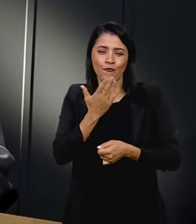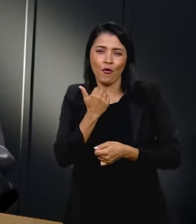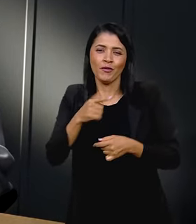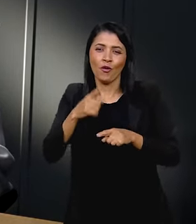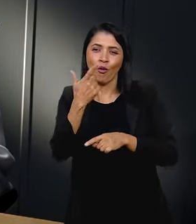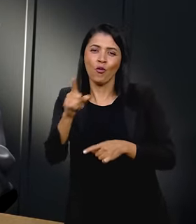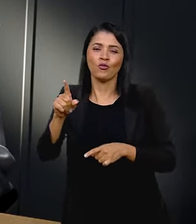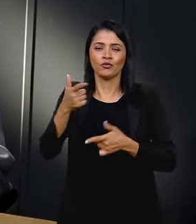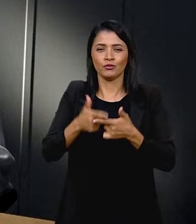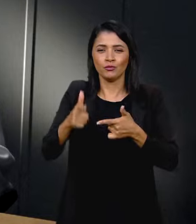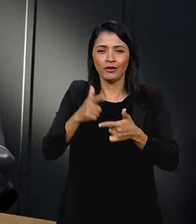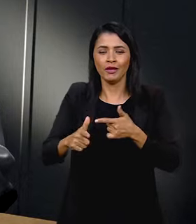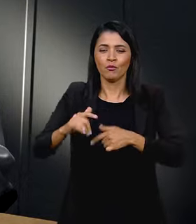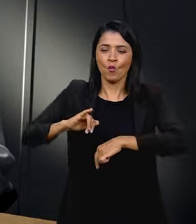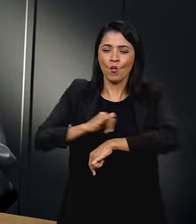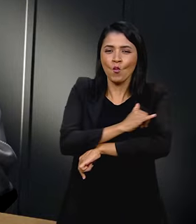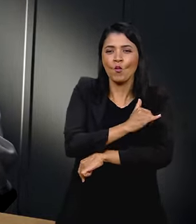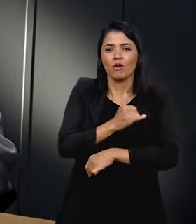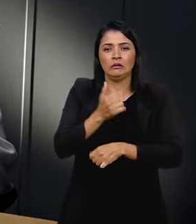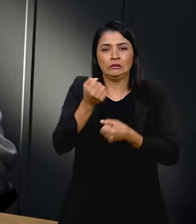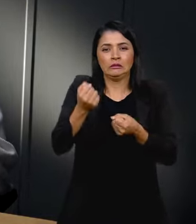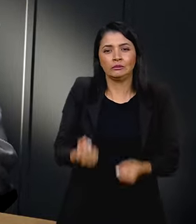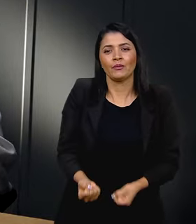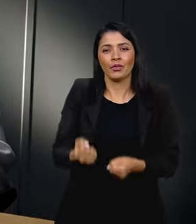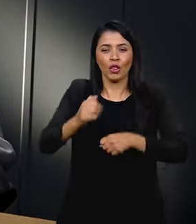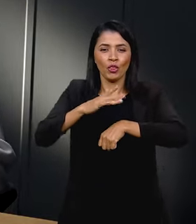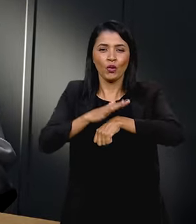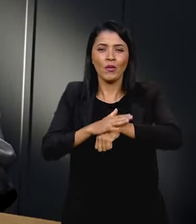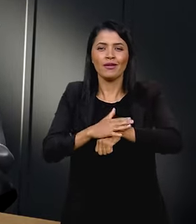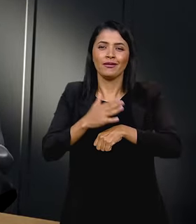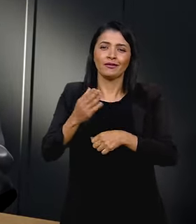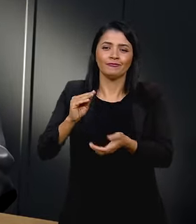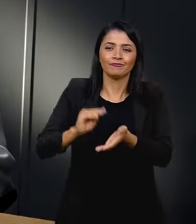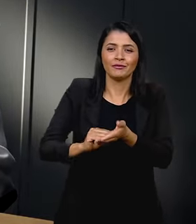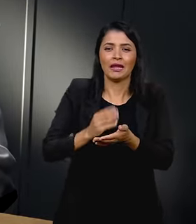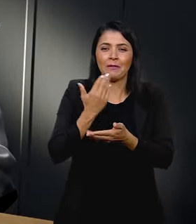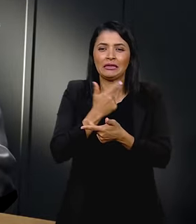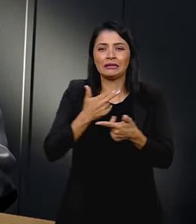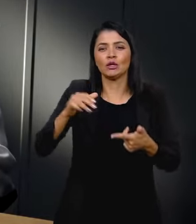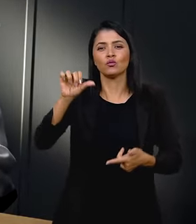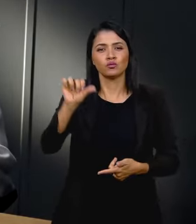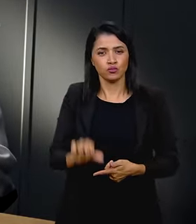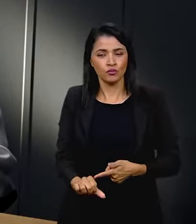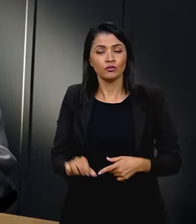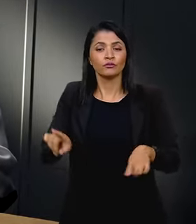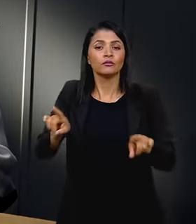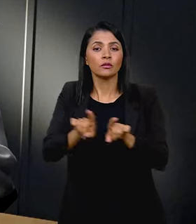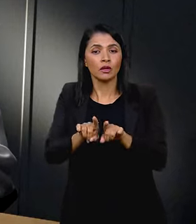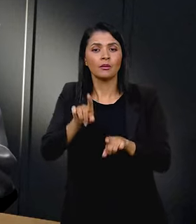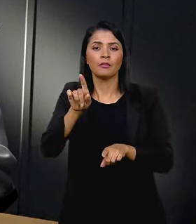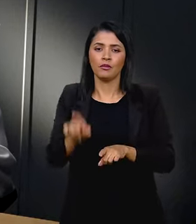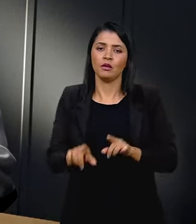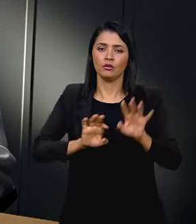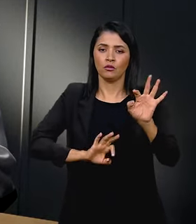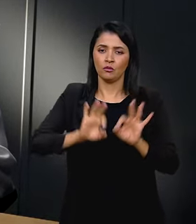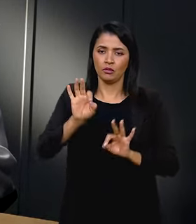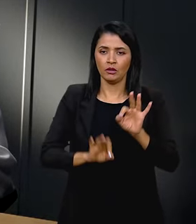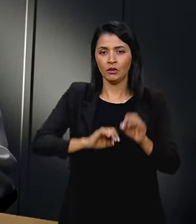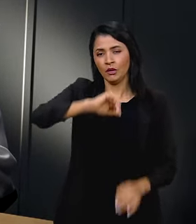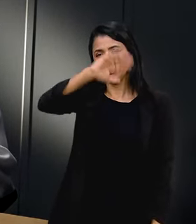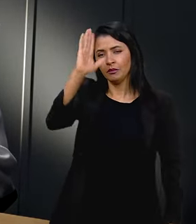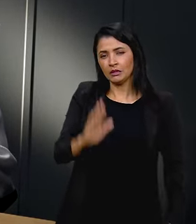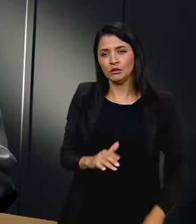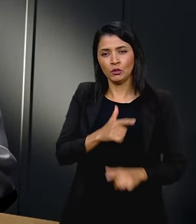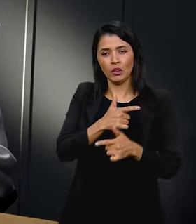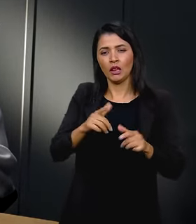obesidade sobrepeso né doenças associadas a uma má alimentação eh E além disso O Plano Brasil sem